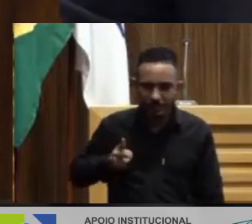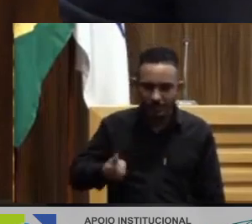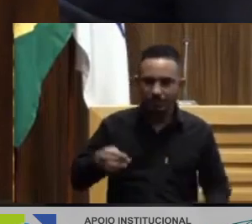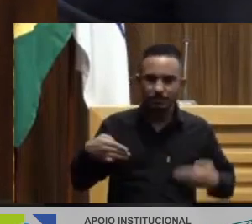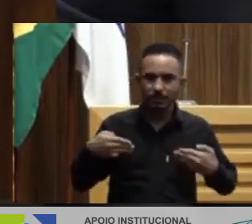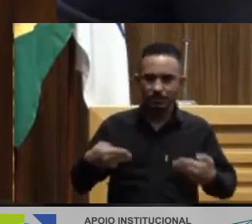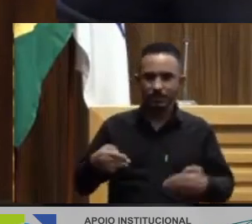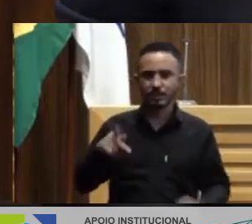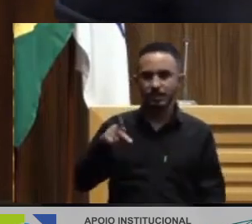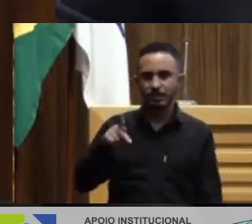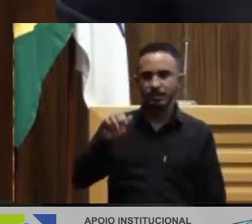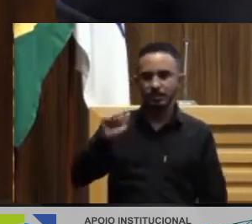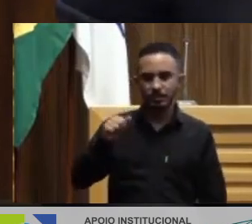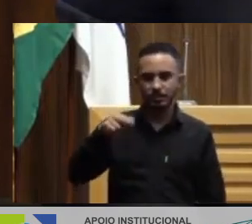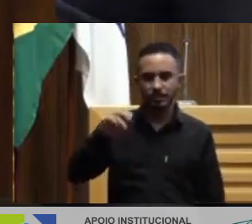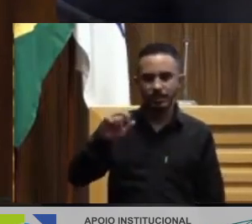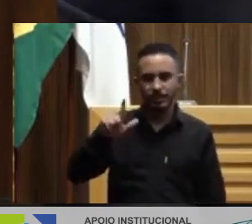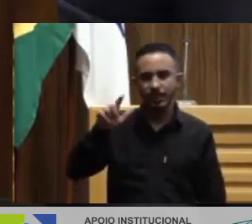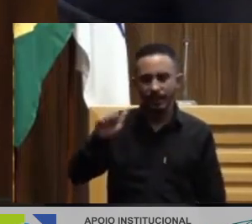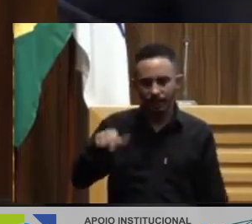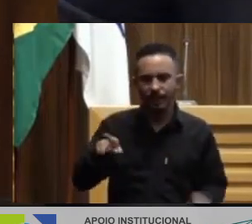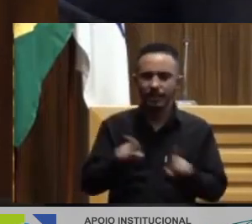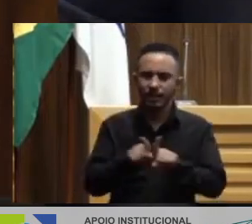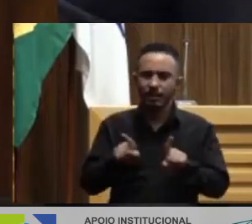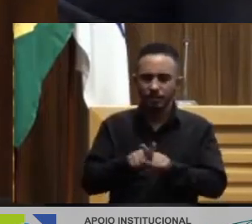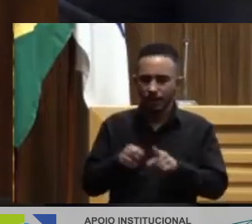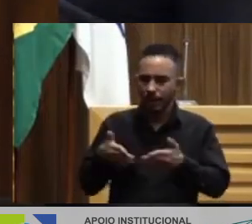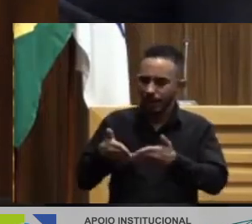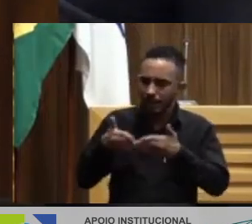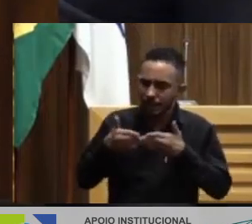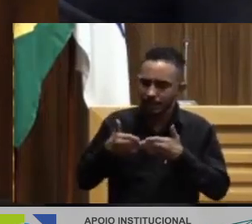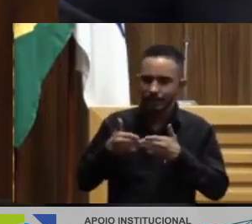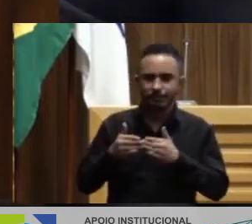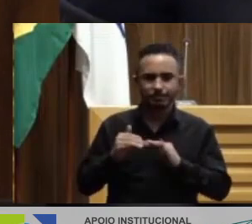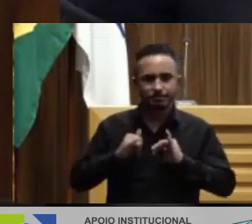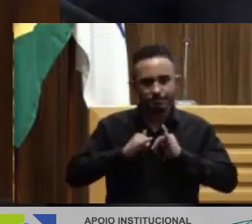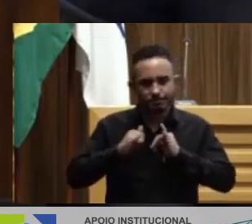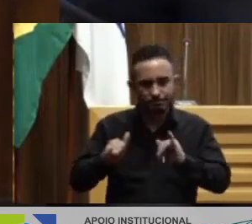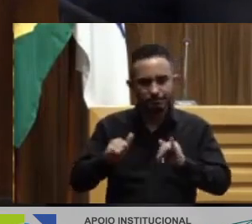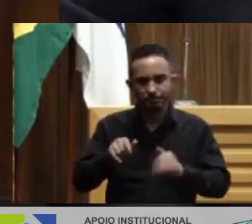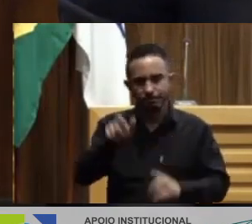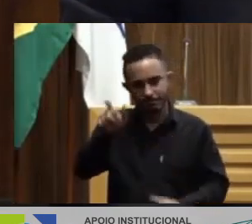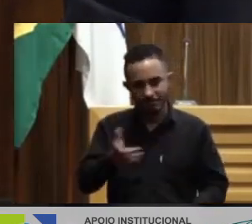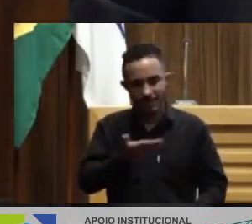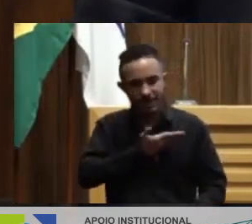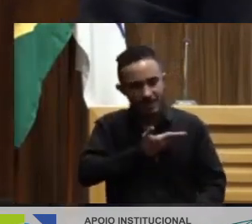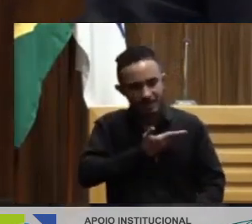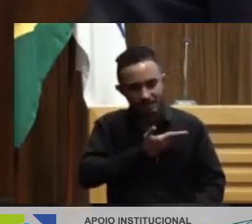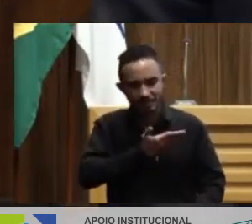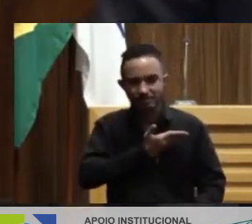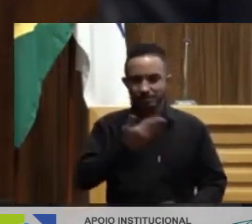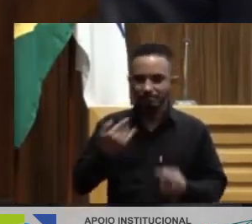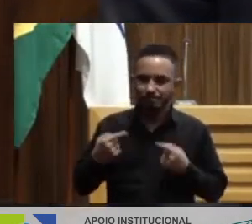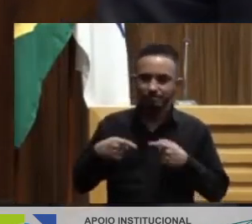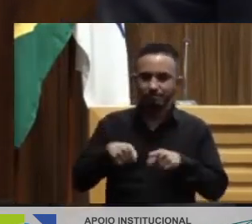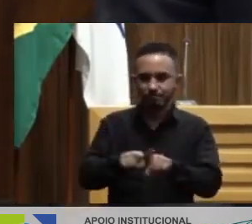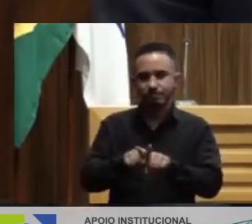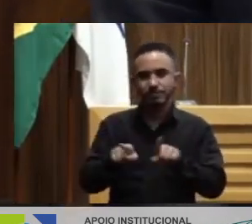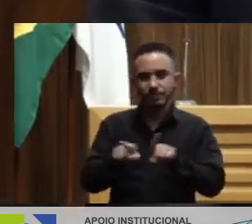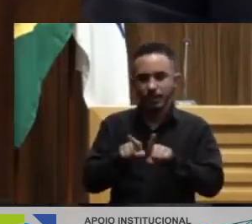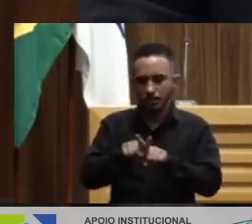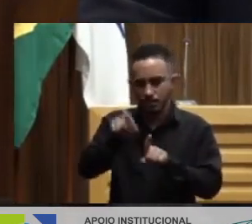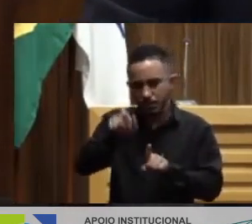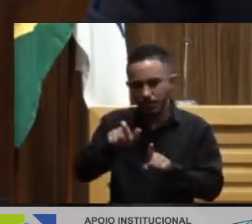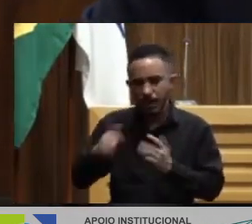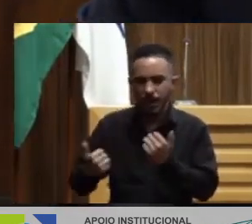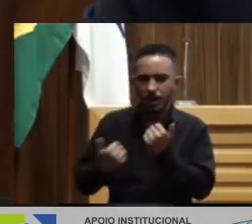Celso Pancera, e pedir licença a todos vocês e cumprimentá-los através dos meus colegas, parceiros,